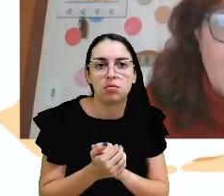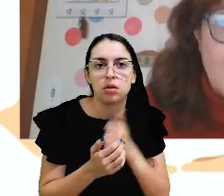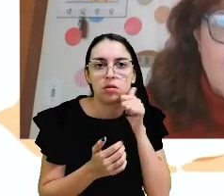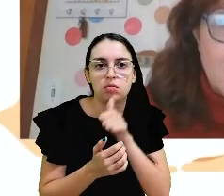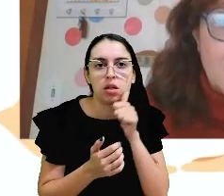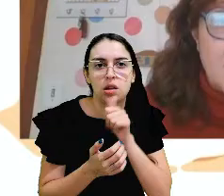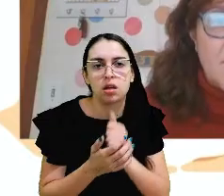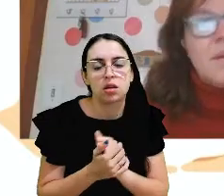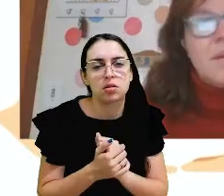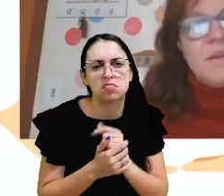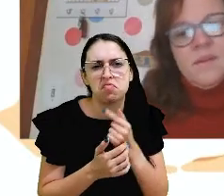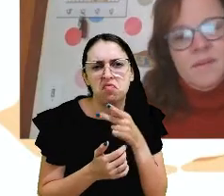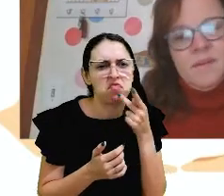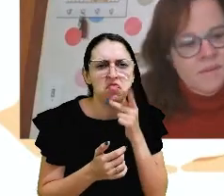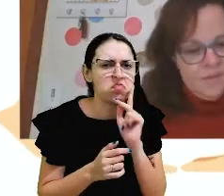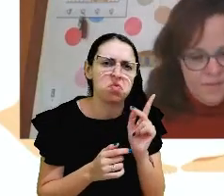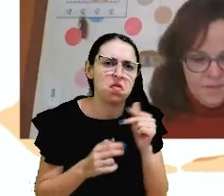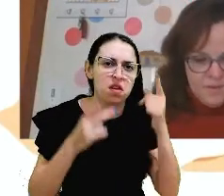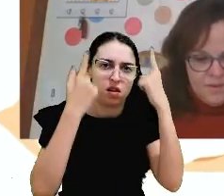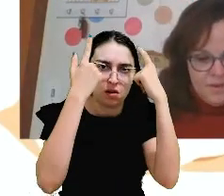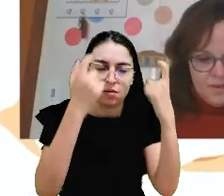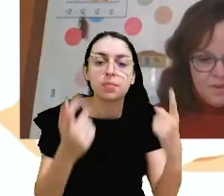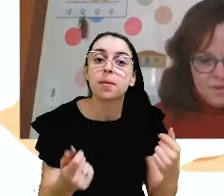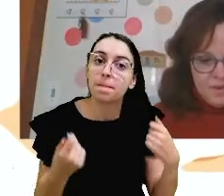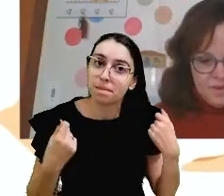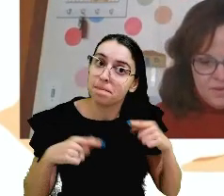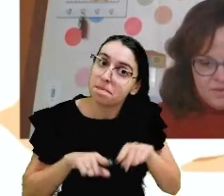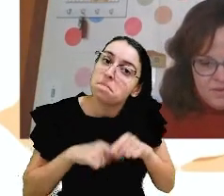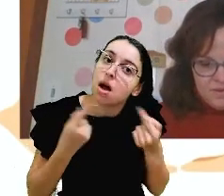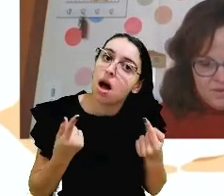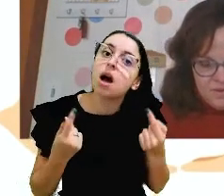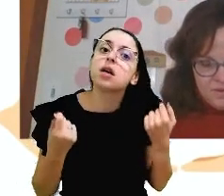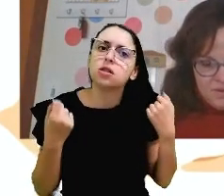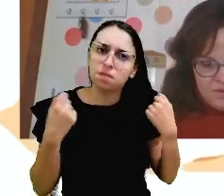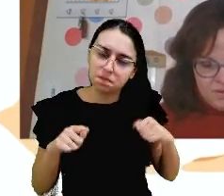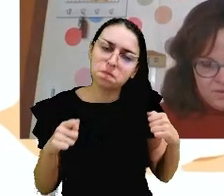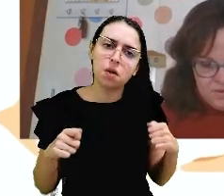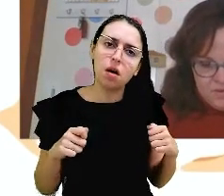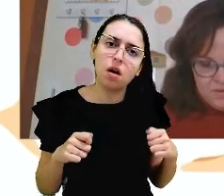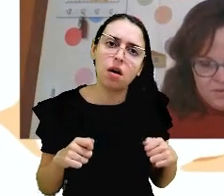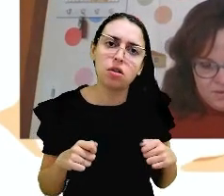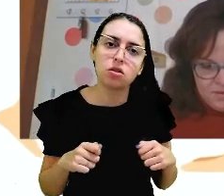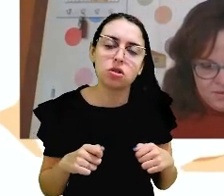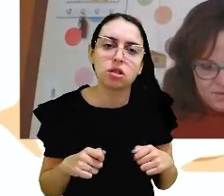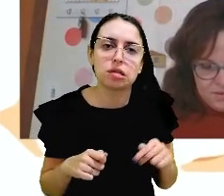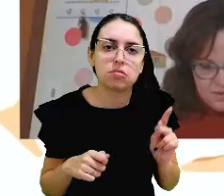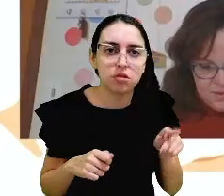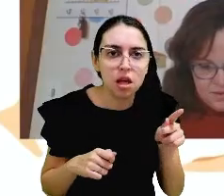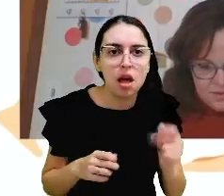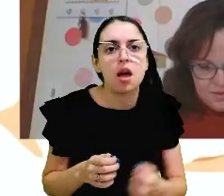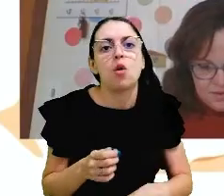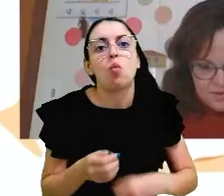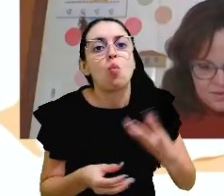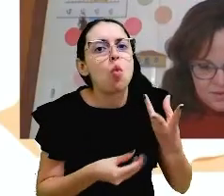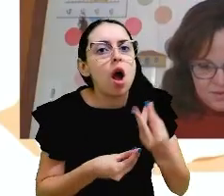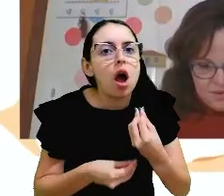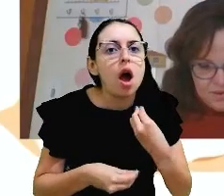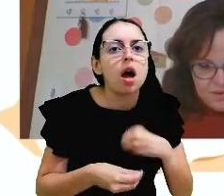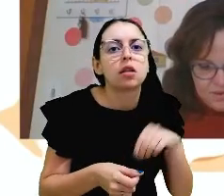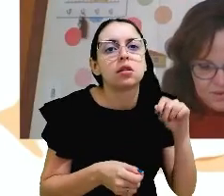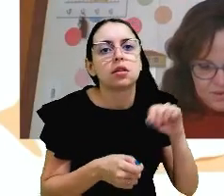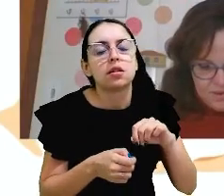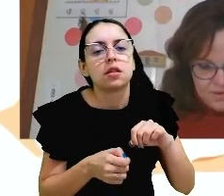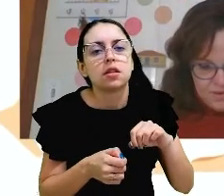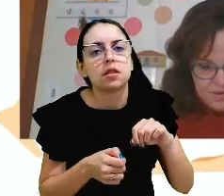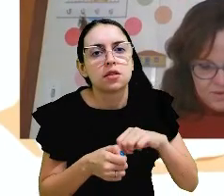uma violência, apesar dele poder ser uma violência, dependendo de como ele é feito e com a constância que ele é feito, ou quem está fazendo o